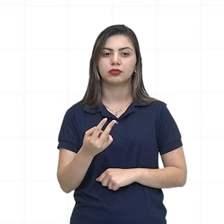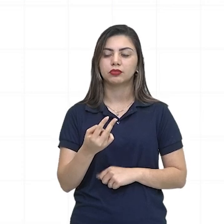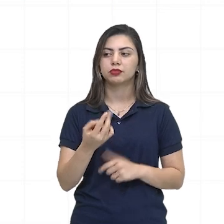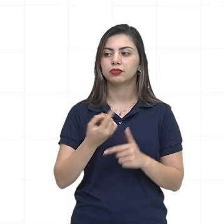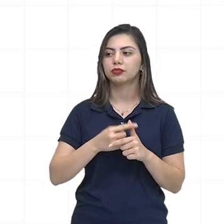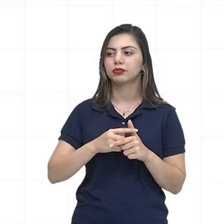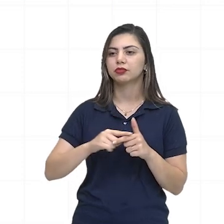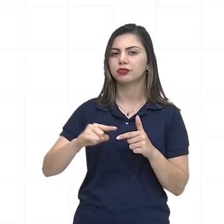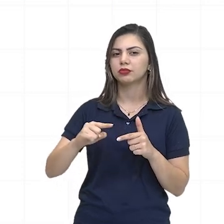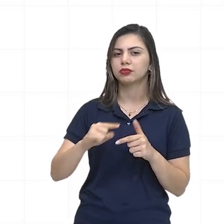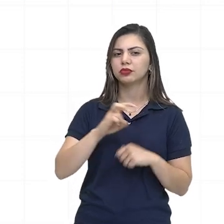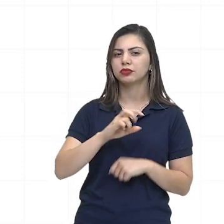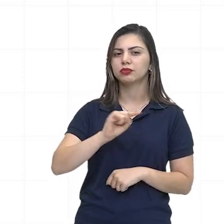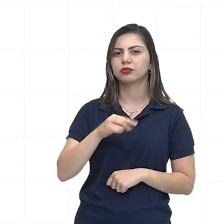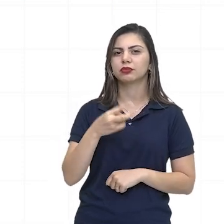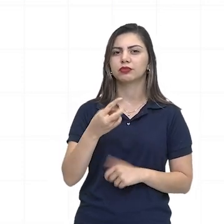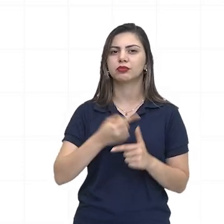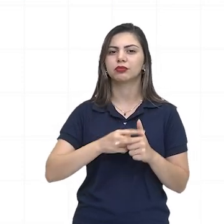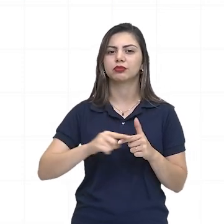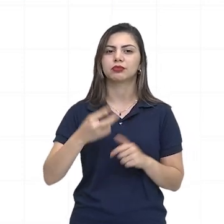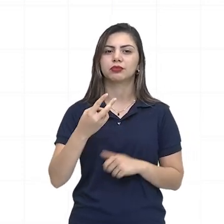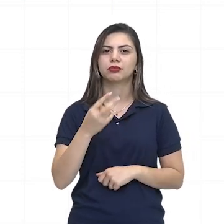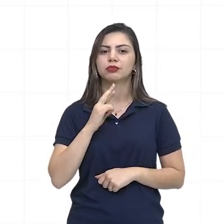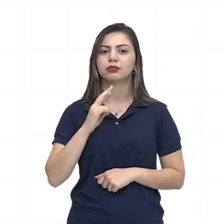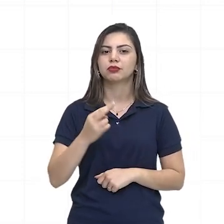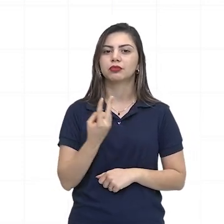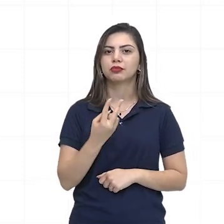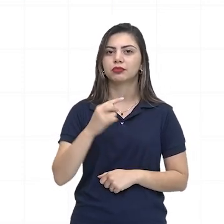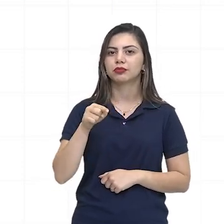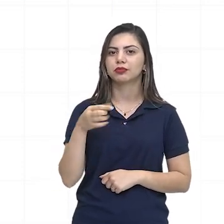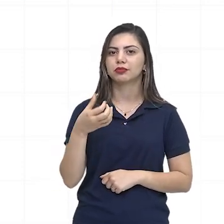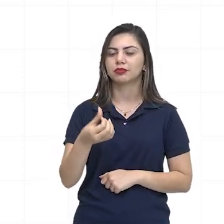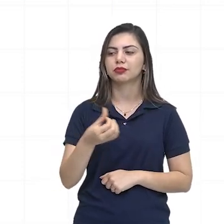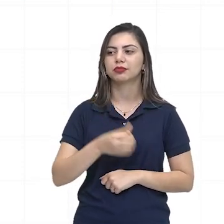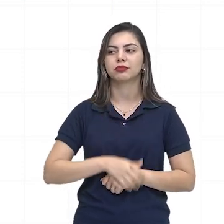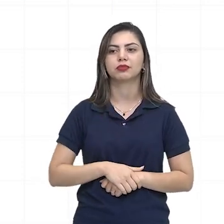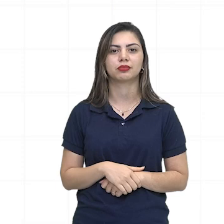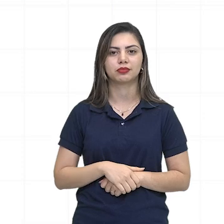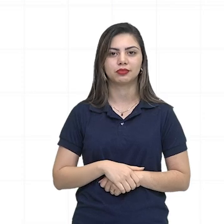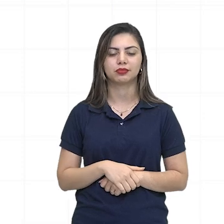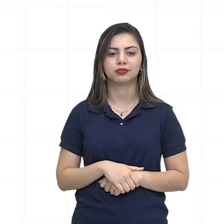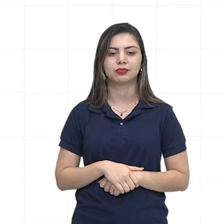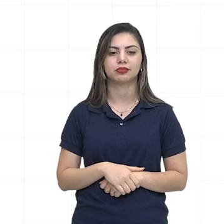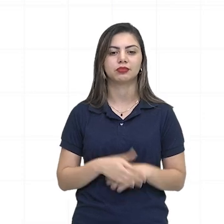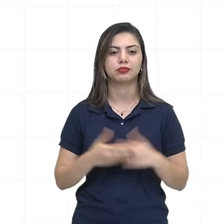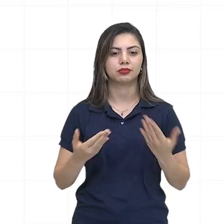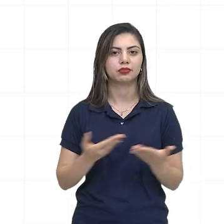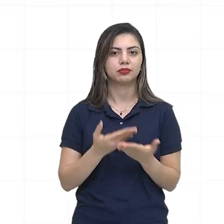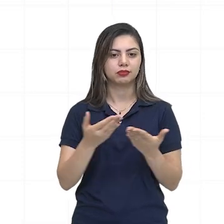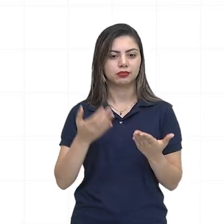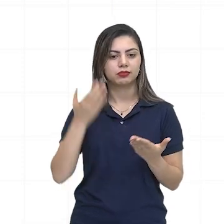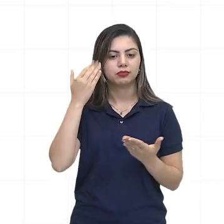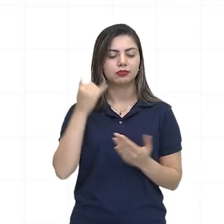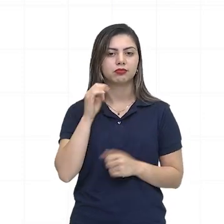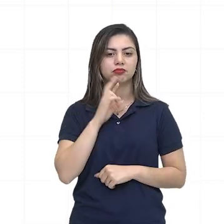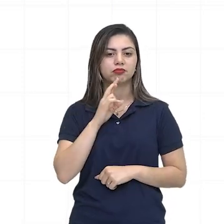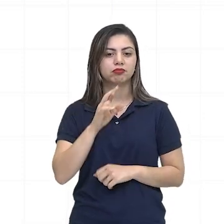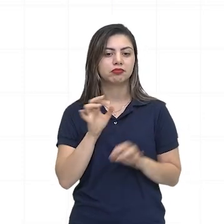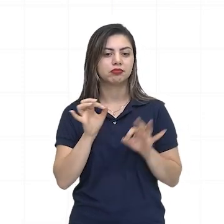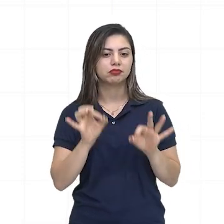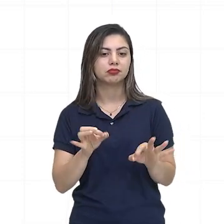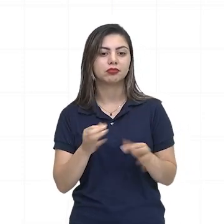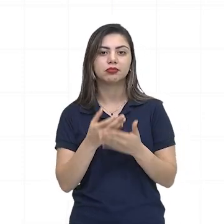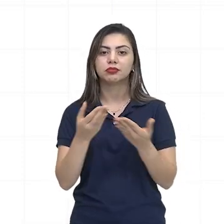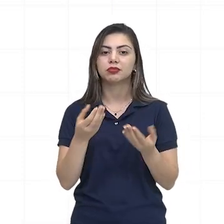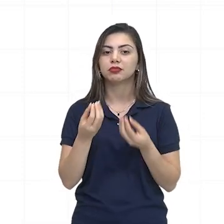2,6. E aí, se você quiser ter certeza de que realmente é esse o resultado, você